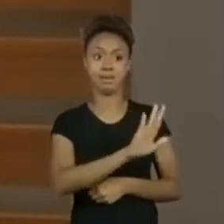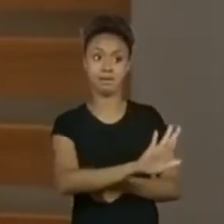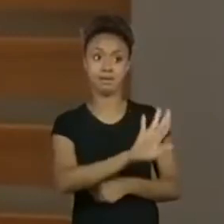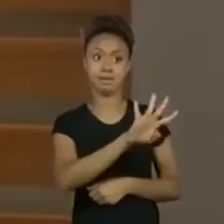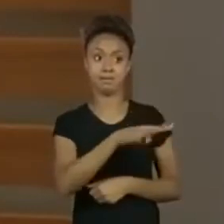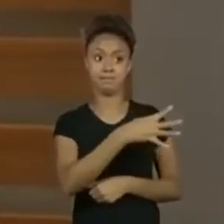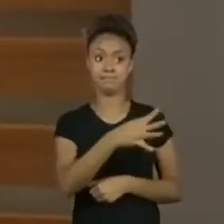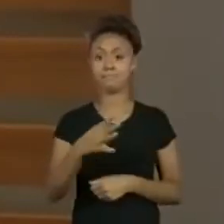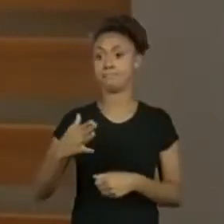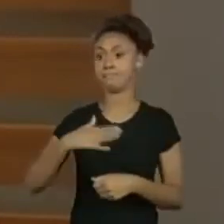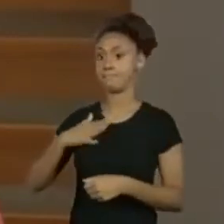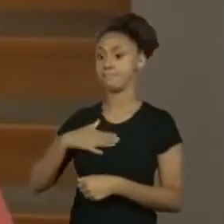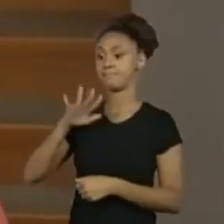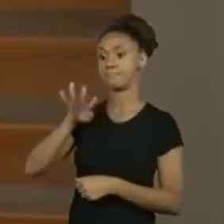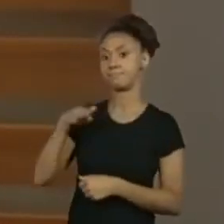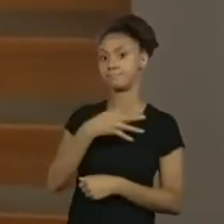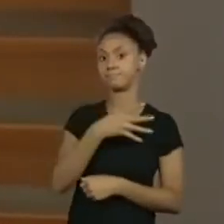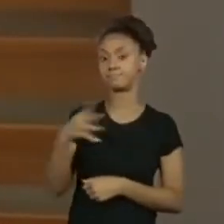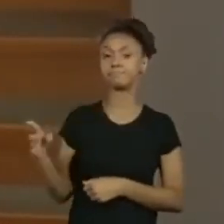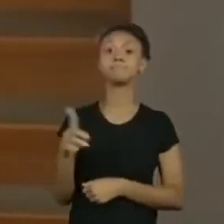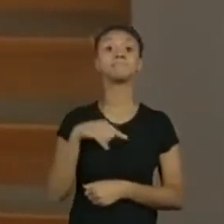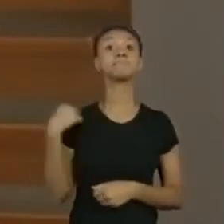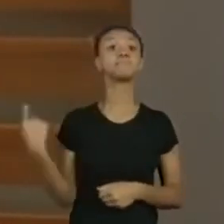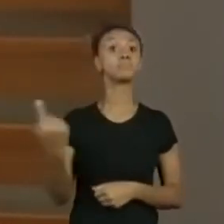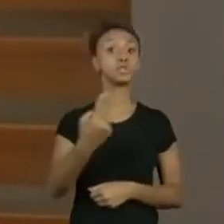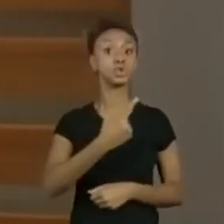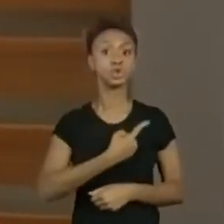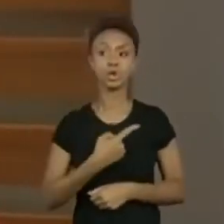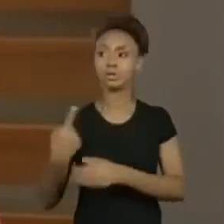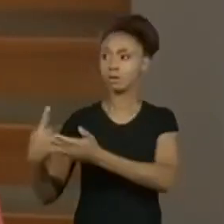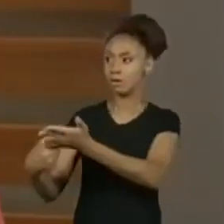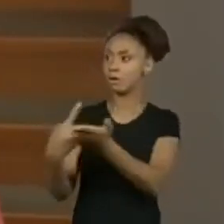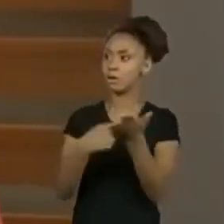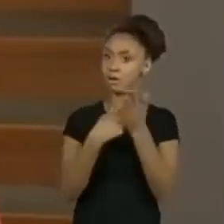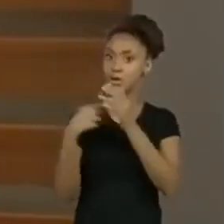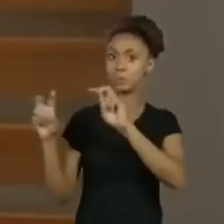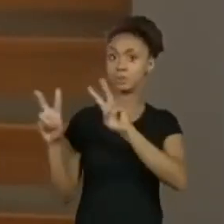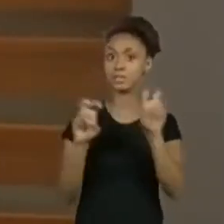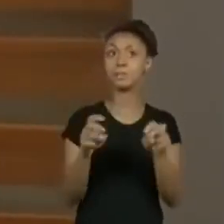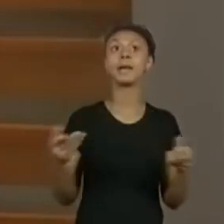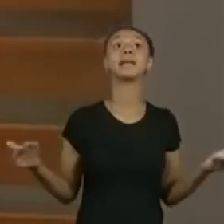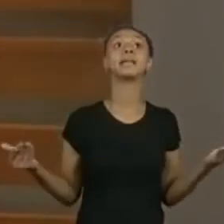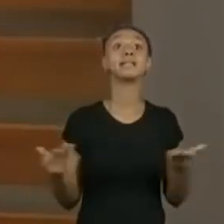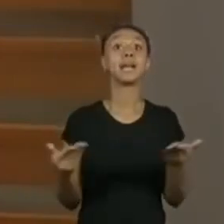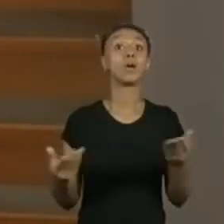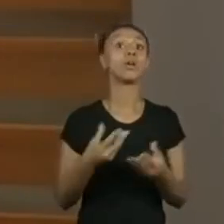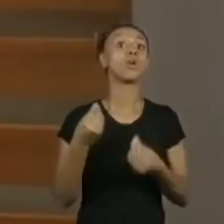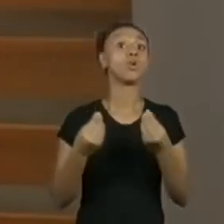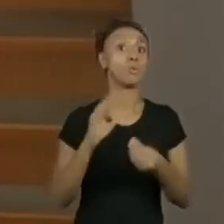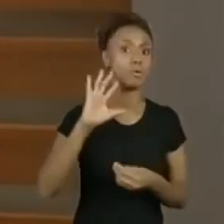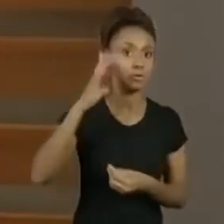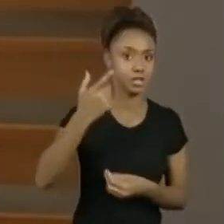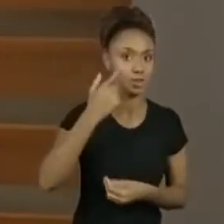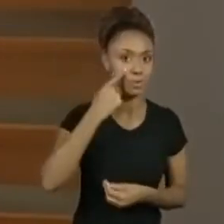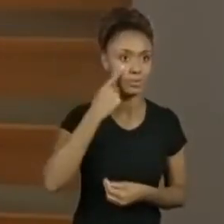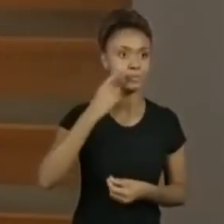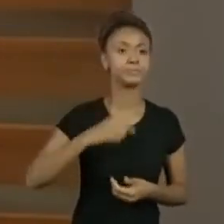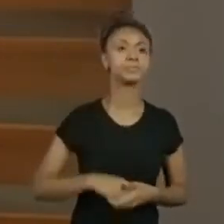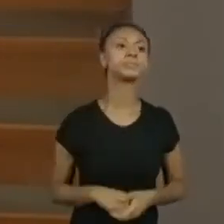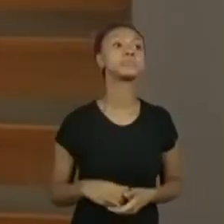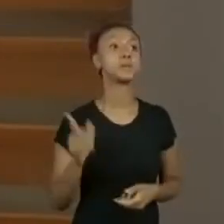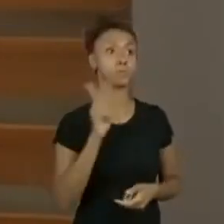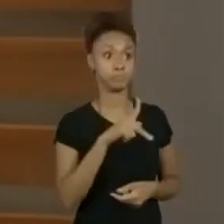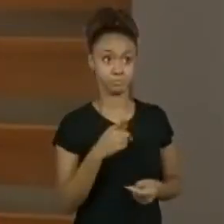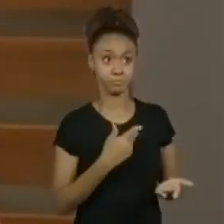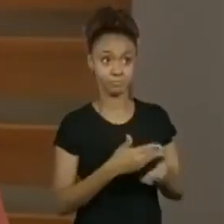minha. Chegamos num acordo de quais vão ser os tópicos. O que, que a gente faz agora? Preste atenção em tudo agora que vai acontecer, hein? Professora Kelly,